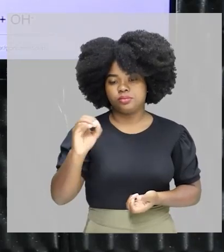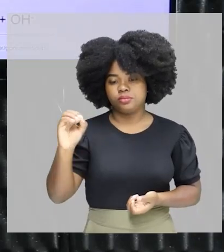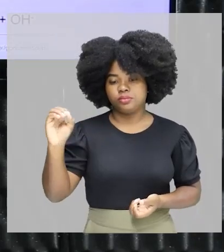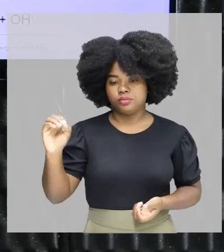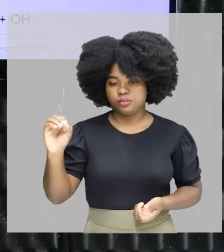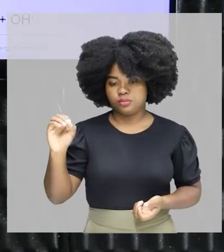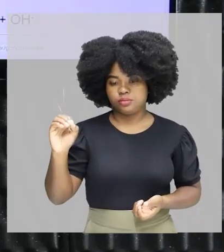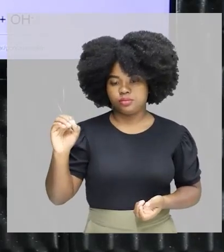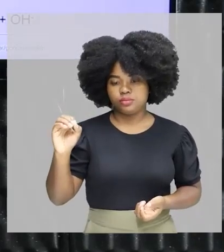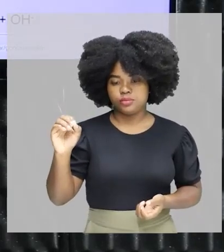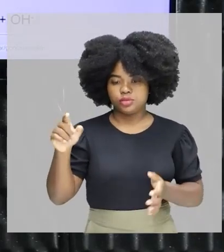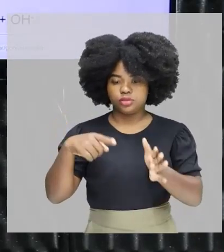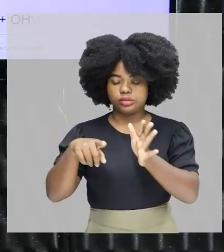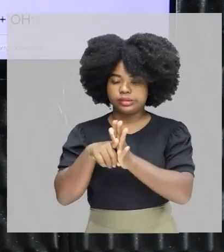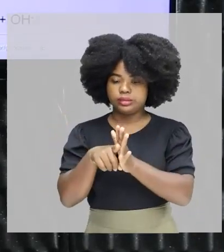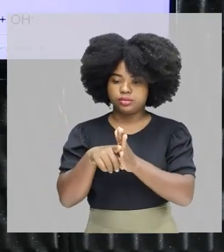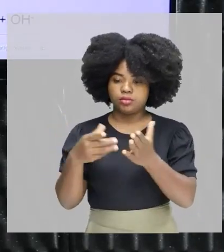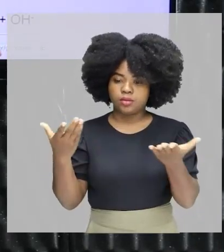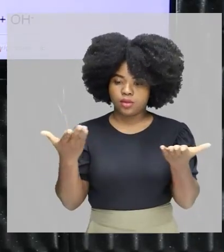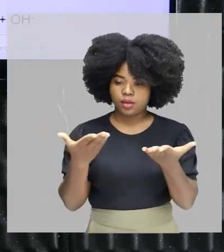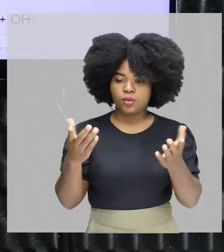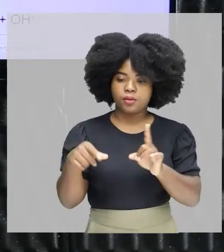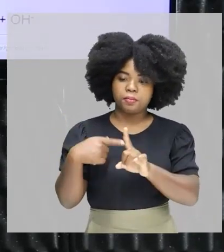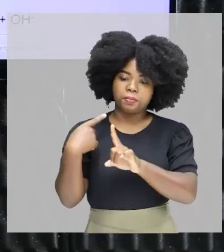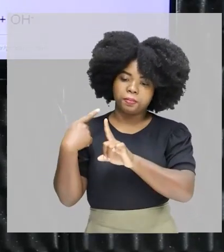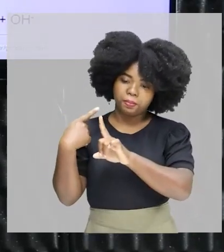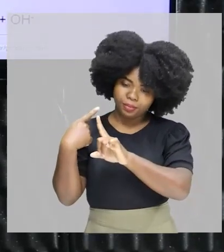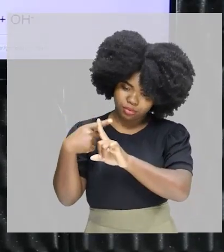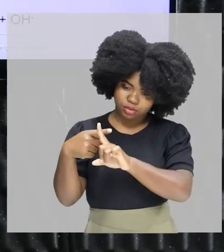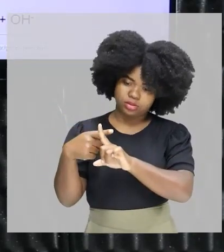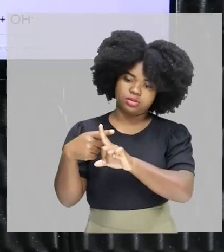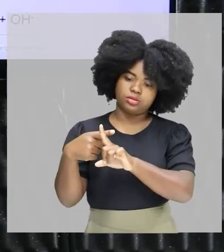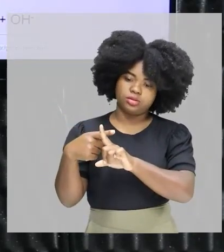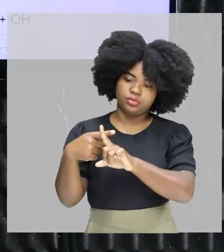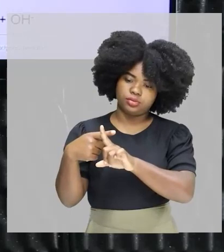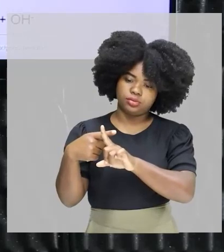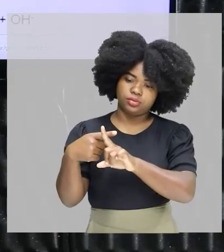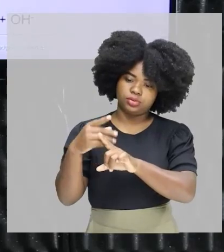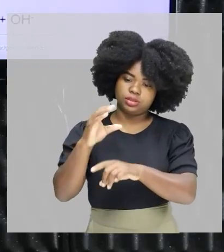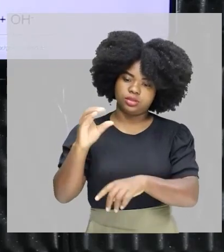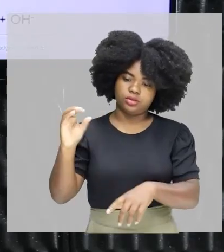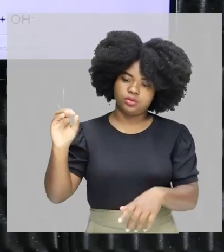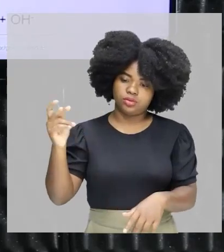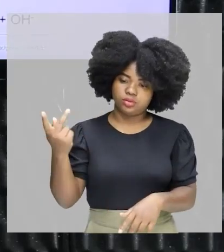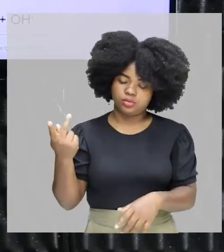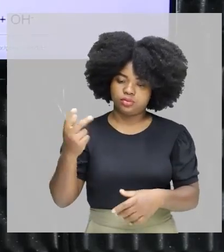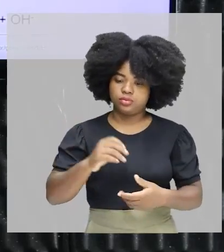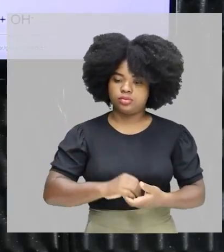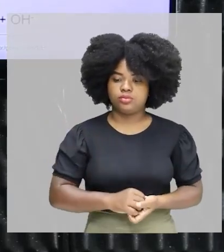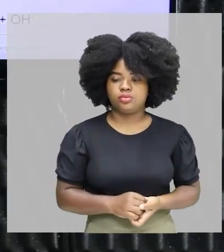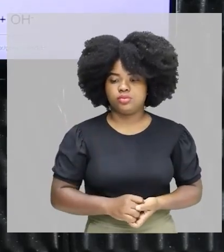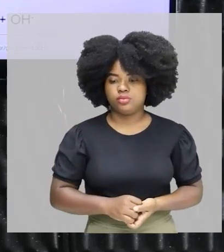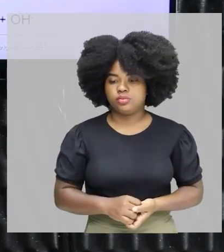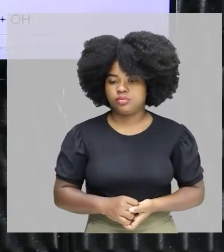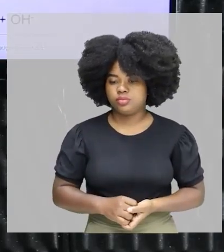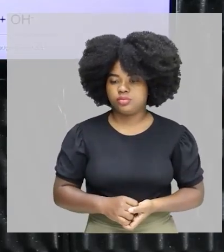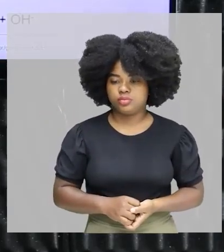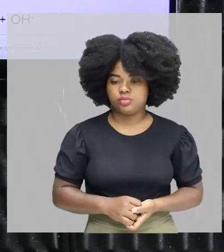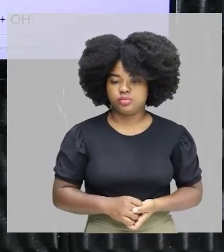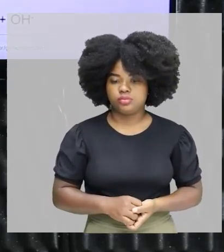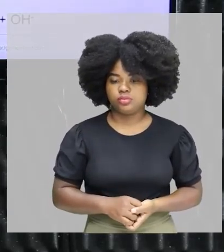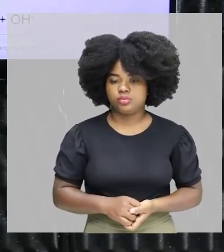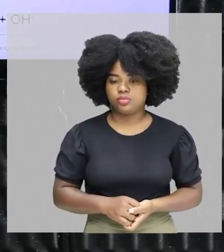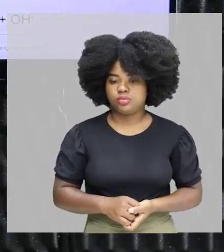uma parte negativa, agora ó, nós temos o hidrogênio. Então, formou o ácido carboxílico. Tudo bem?